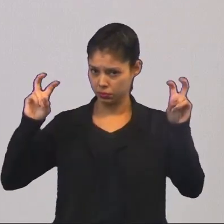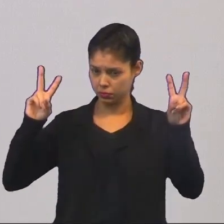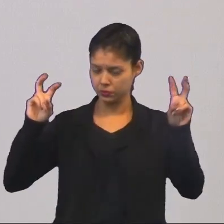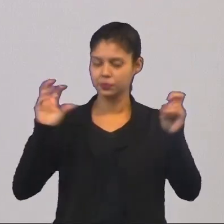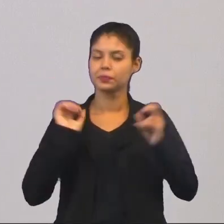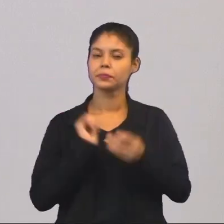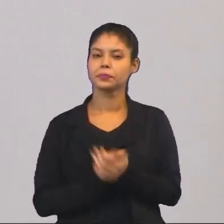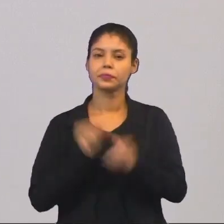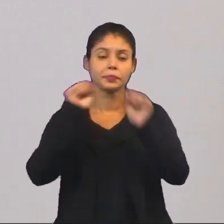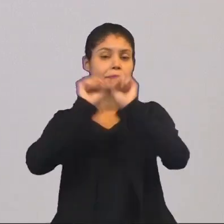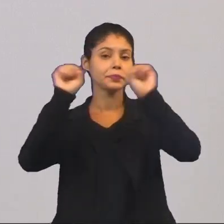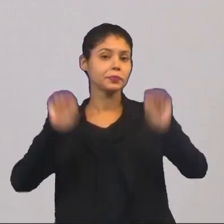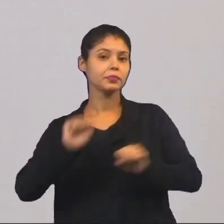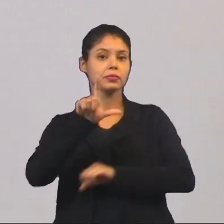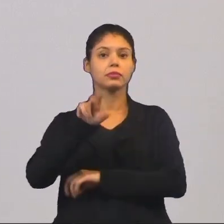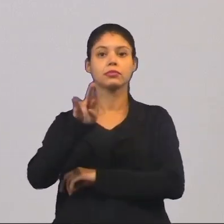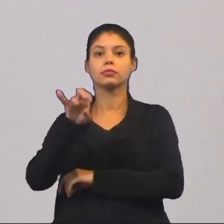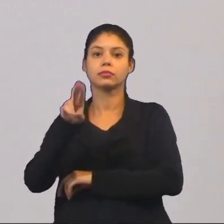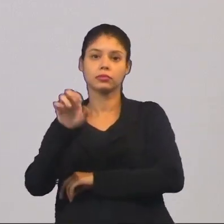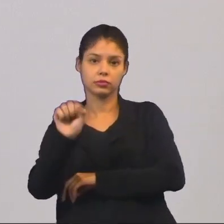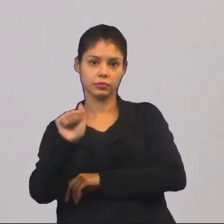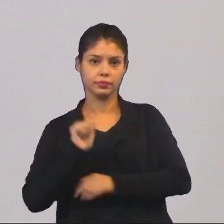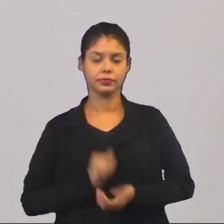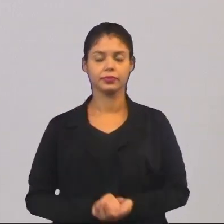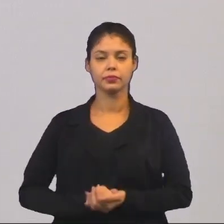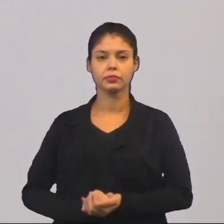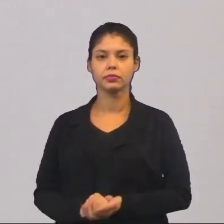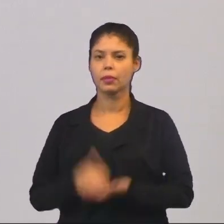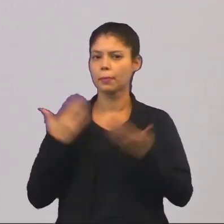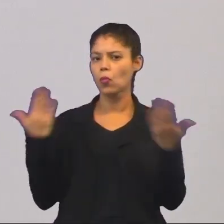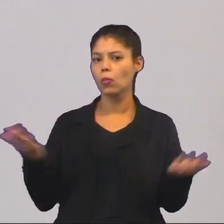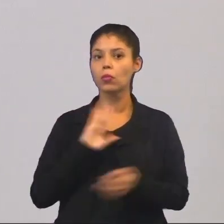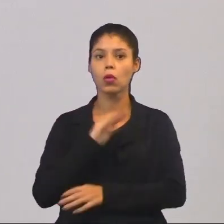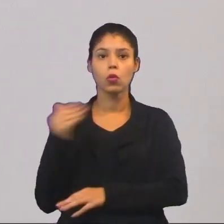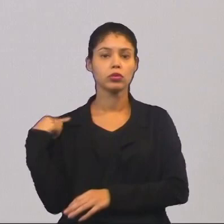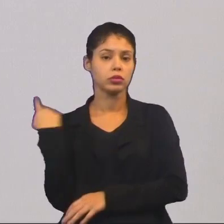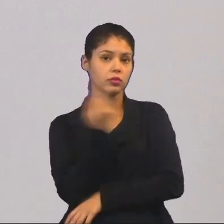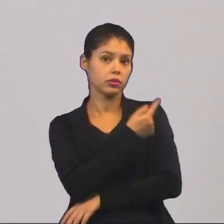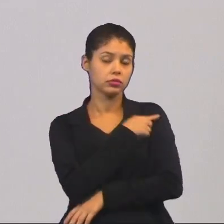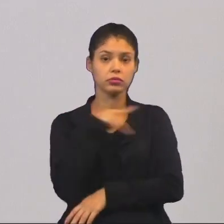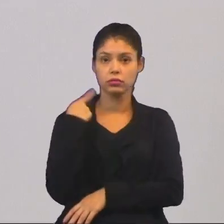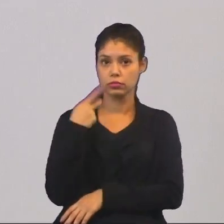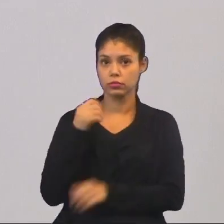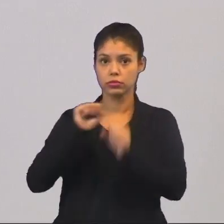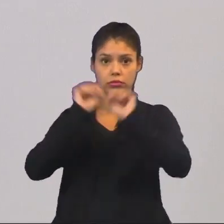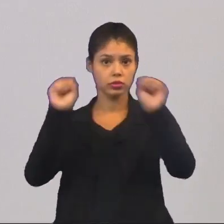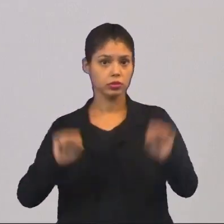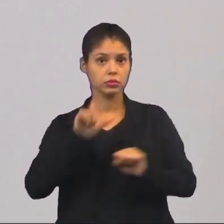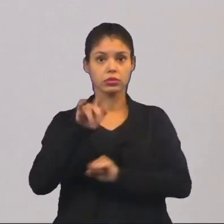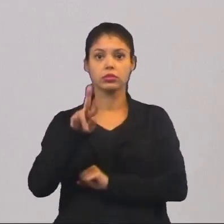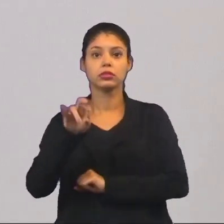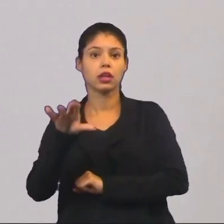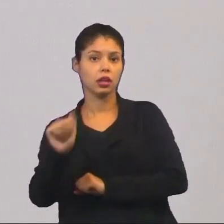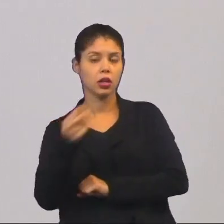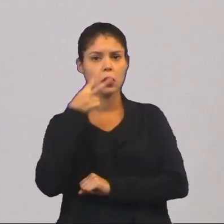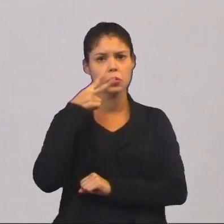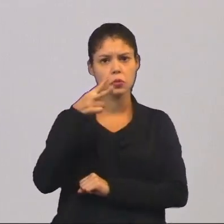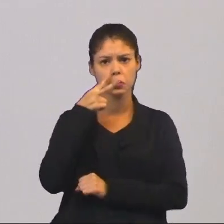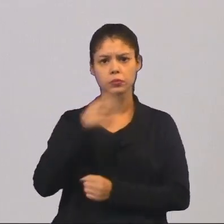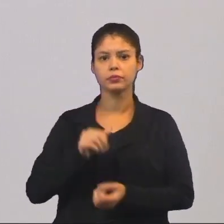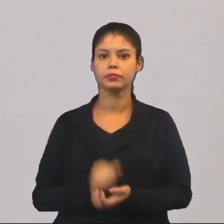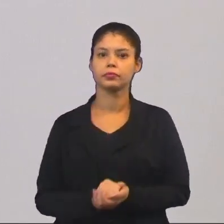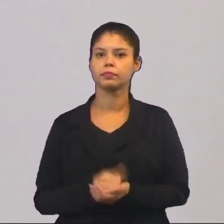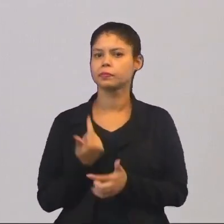vamos falar sobre sistemas lineares. Pessoal, quando a gente fala de sistemas lineares, tá, a gente vê